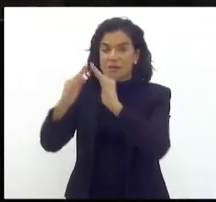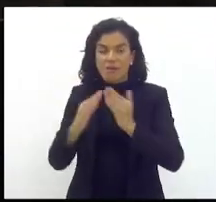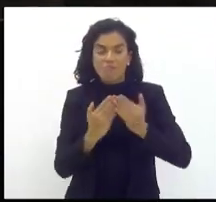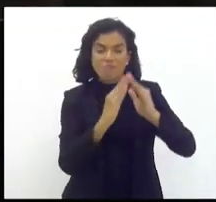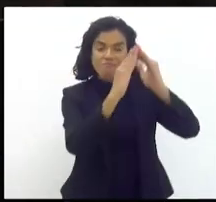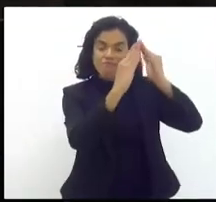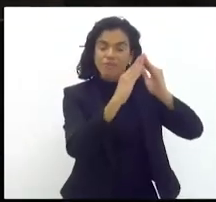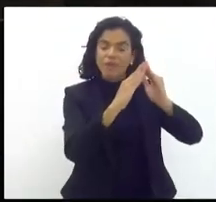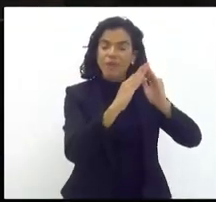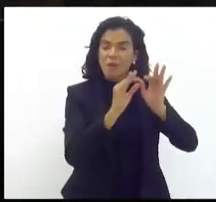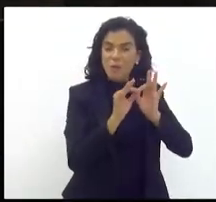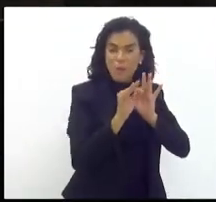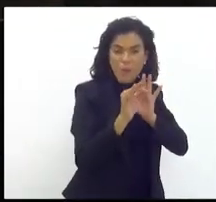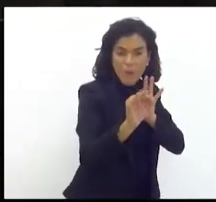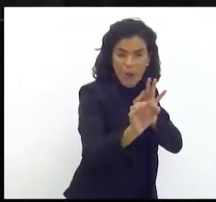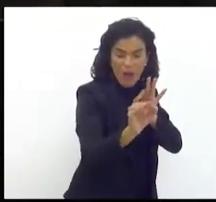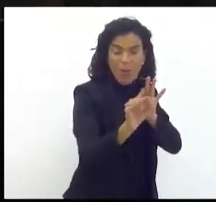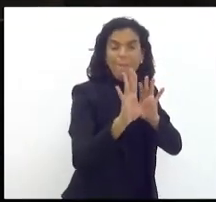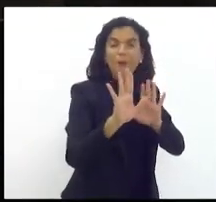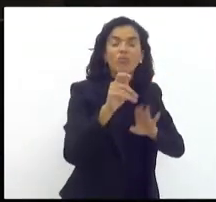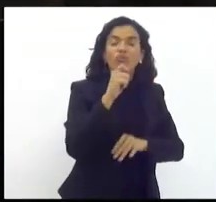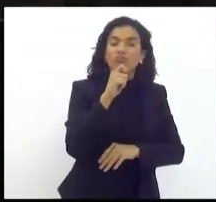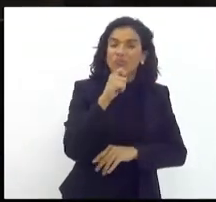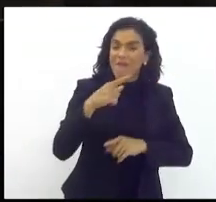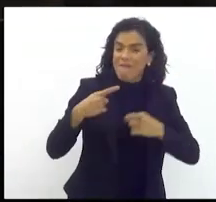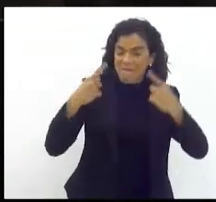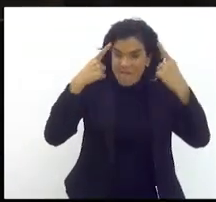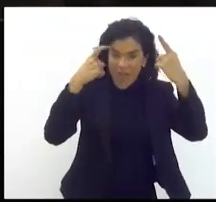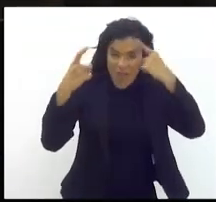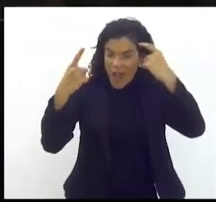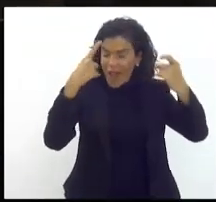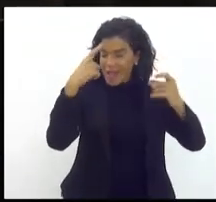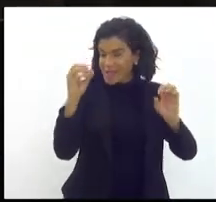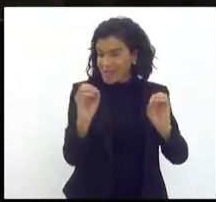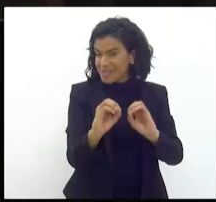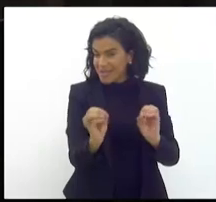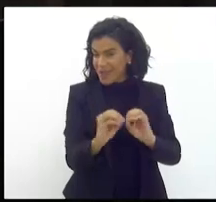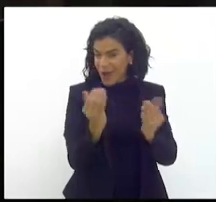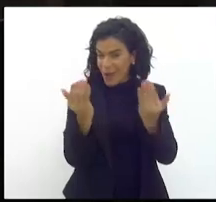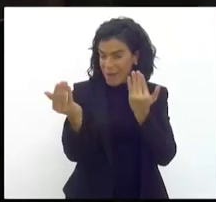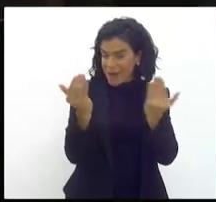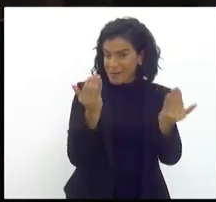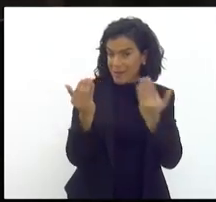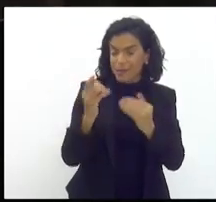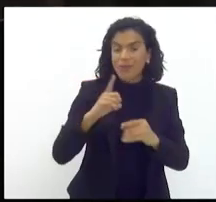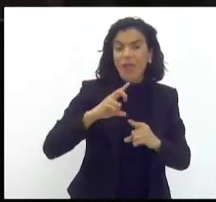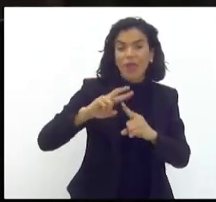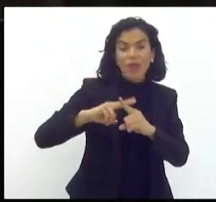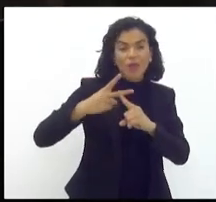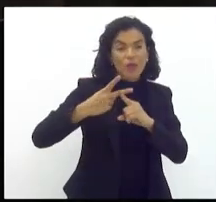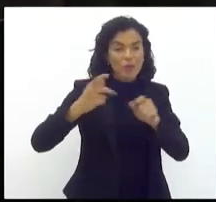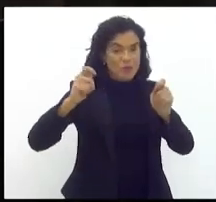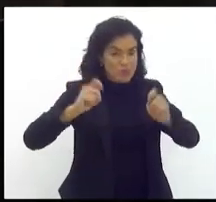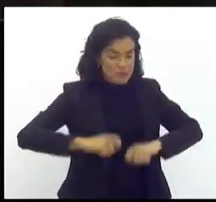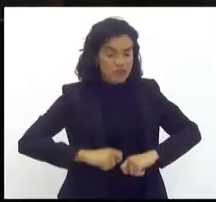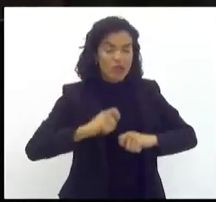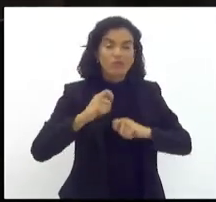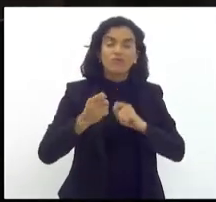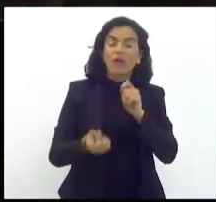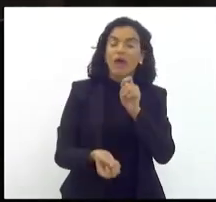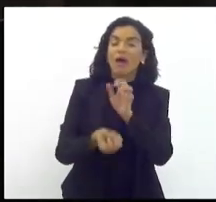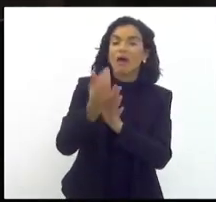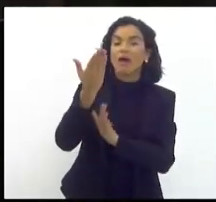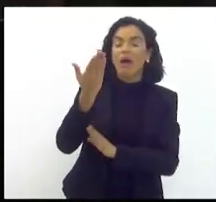que não sofrem essa rotina de violência e aí é importante que ao dobro de chance de desenvolvimento